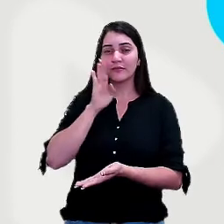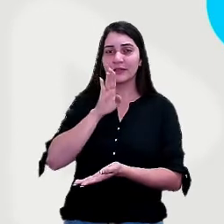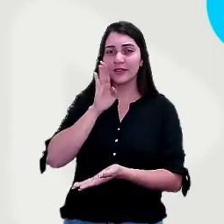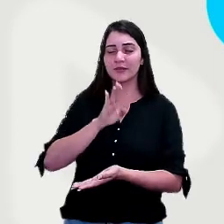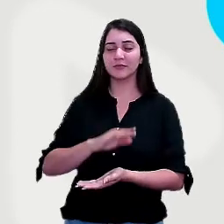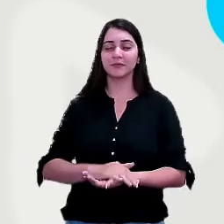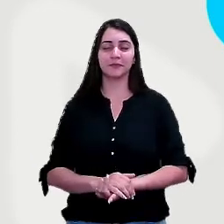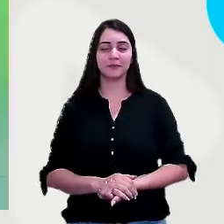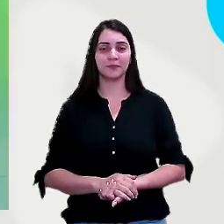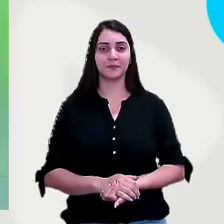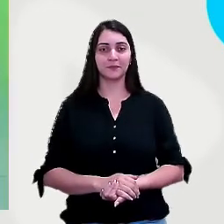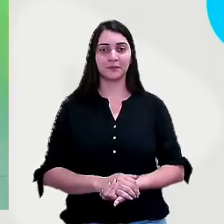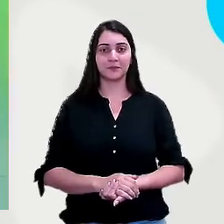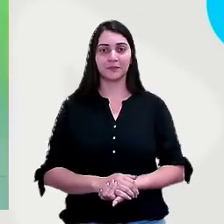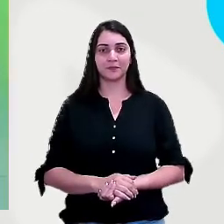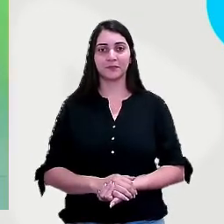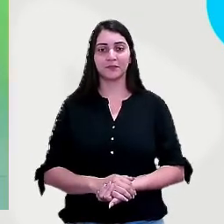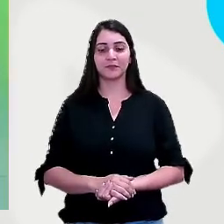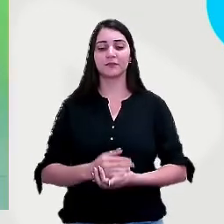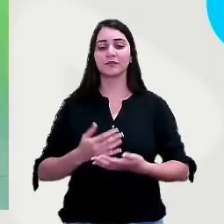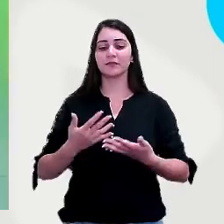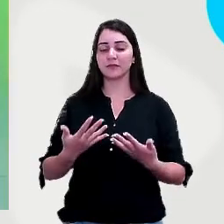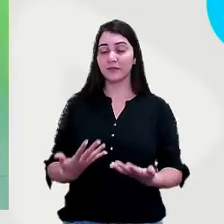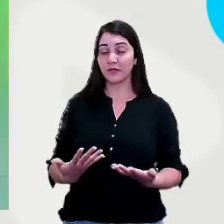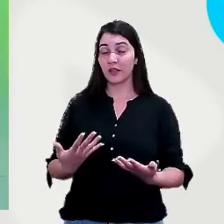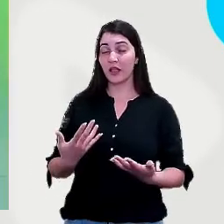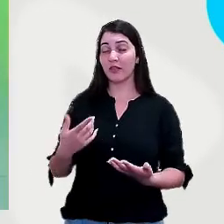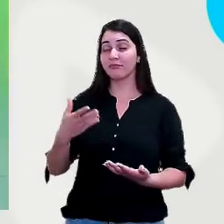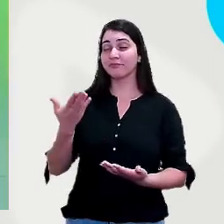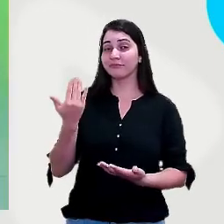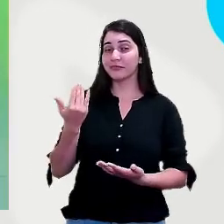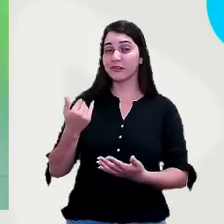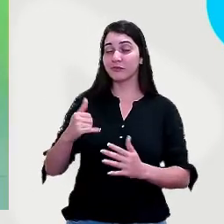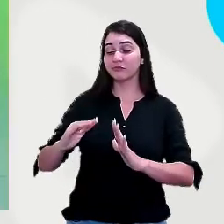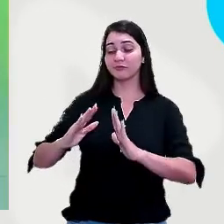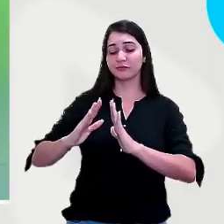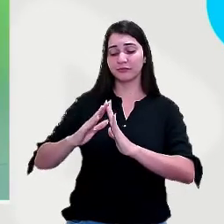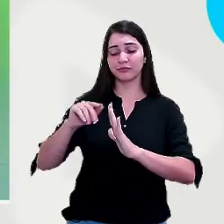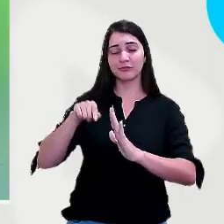Vamos lá. Era uma vez uma casa.